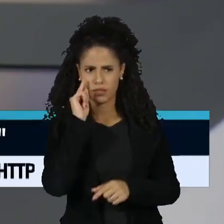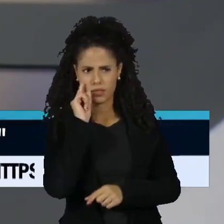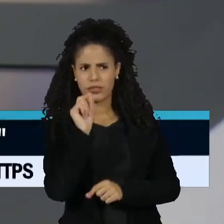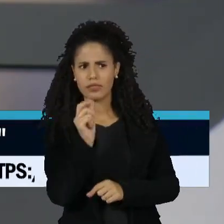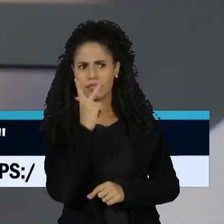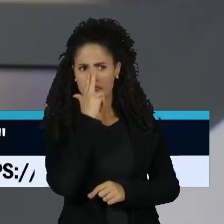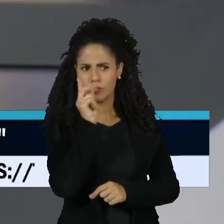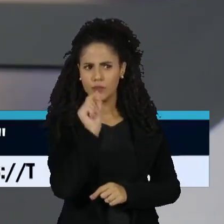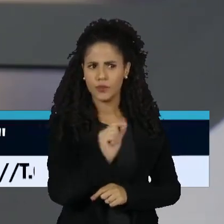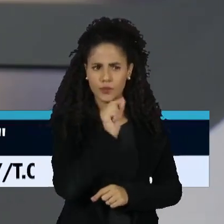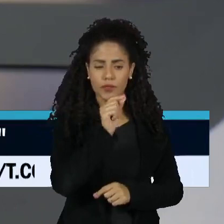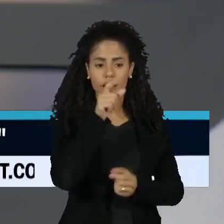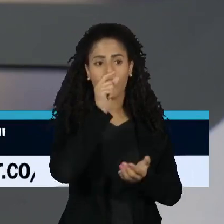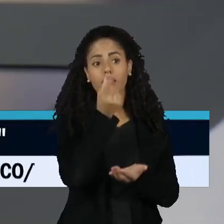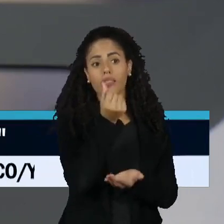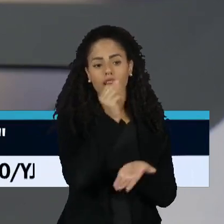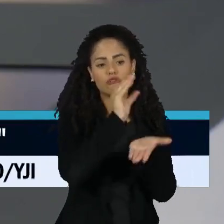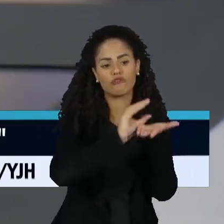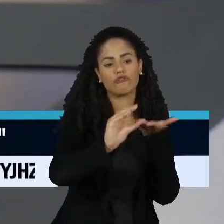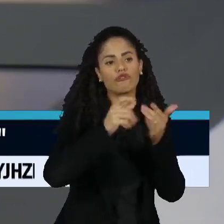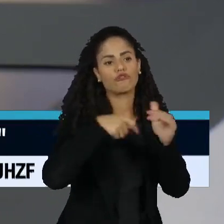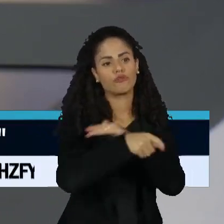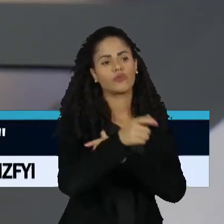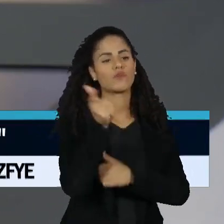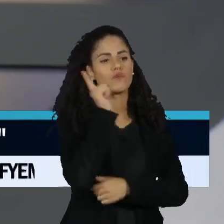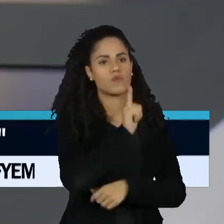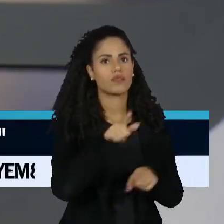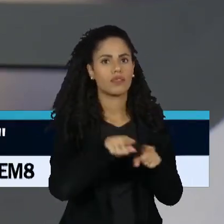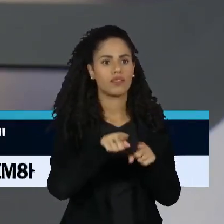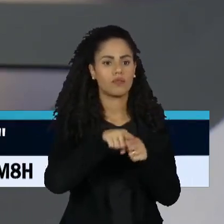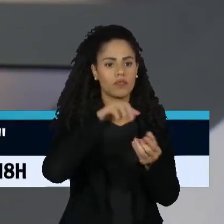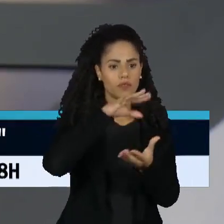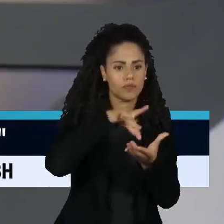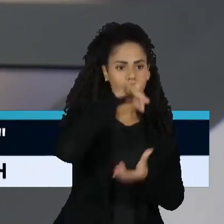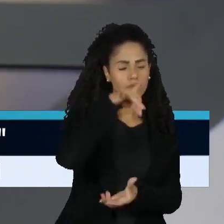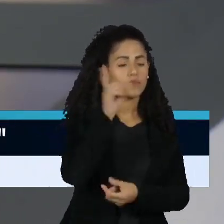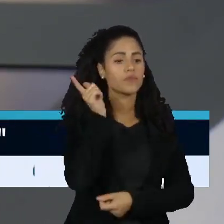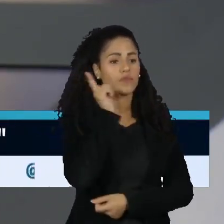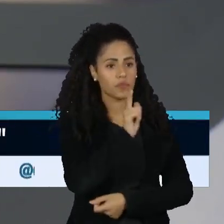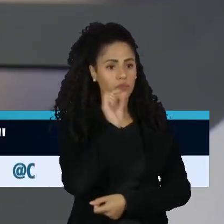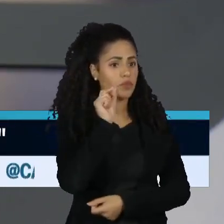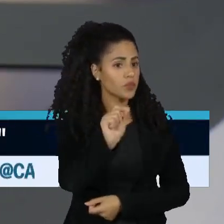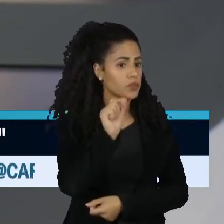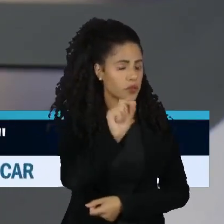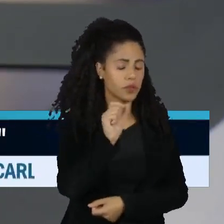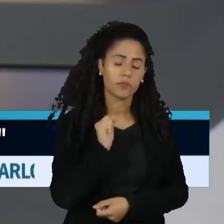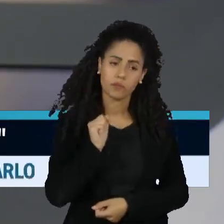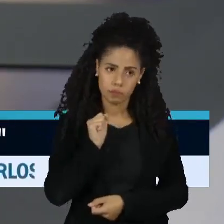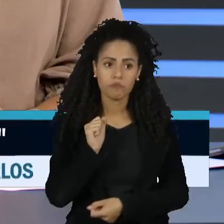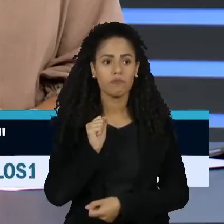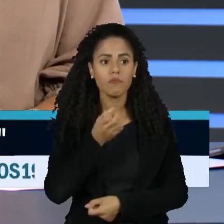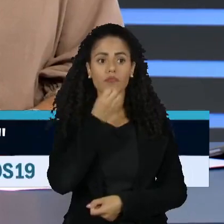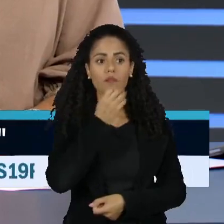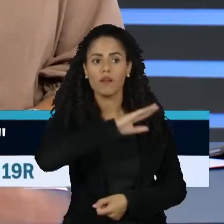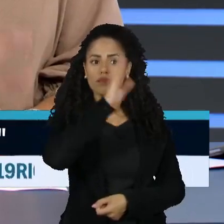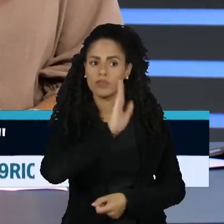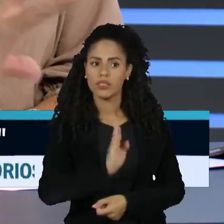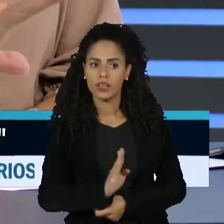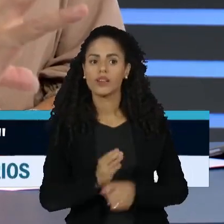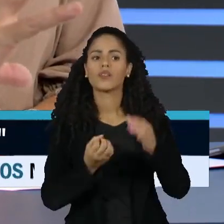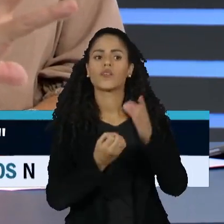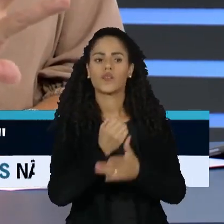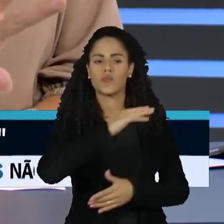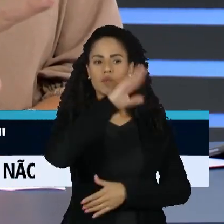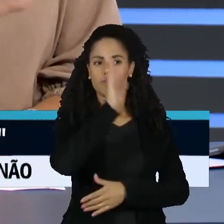esta possibilidade do financiamento coletivo e o sorteio de vouchers educacionais, ela é uma coisa brasileira? Quer dizer,